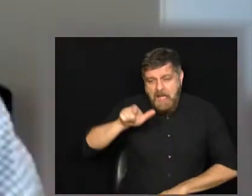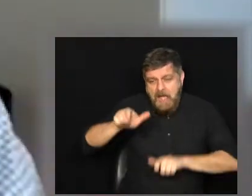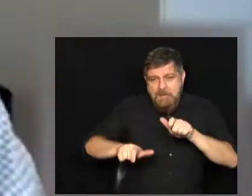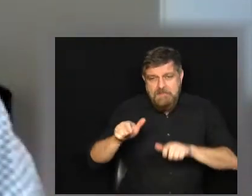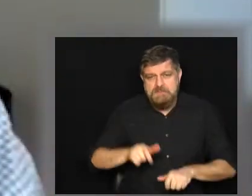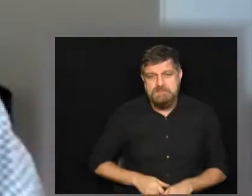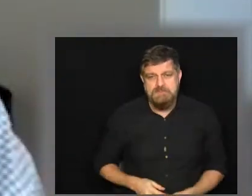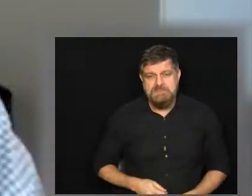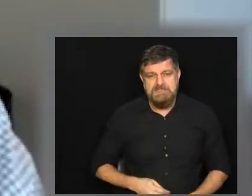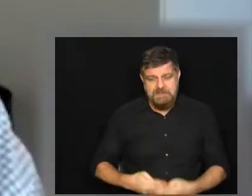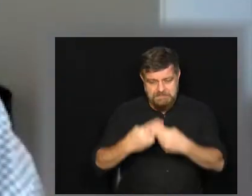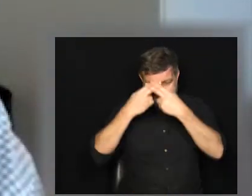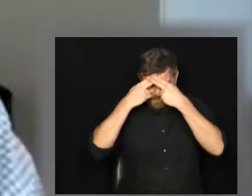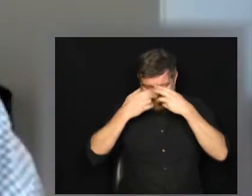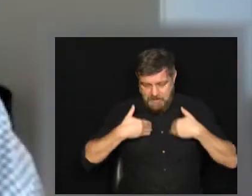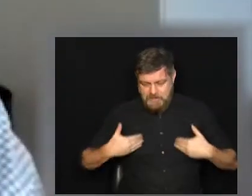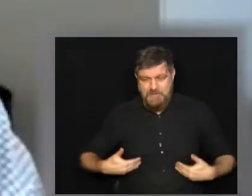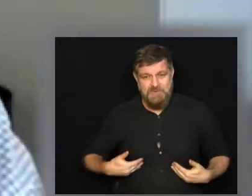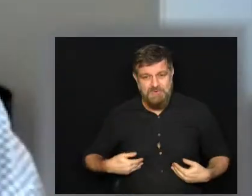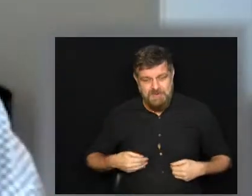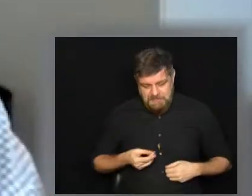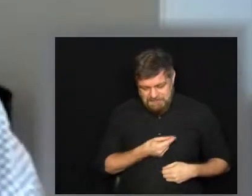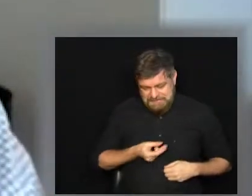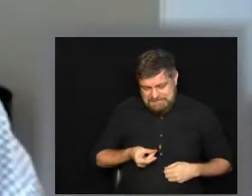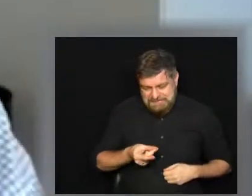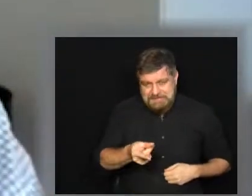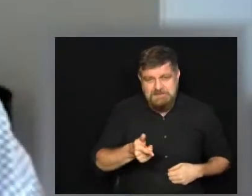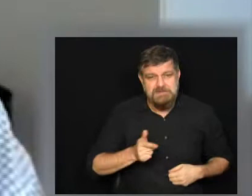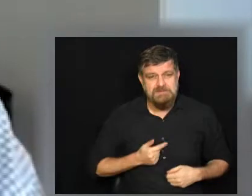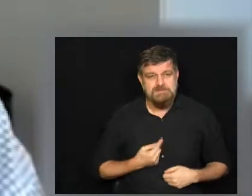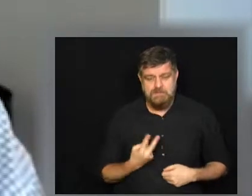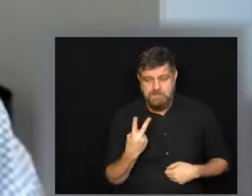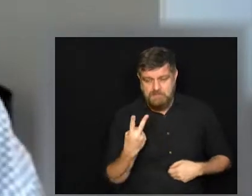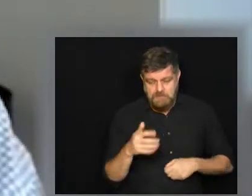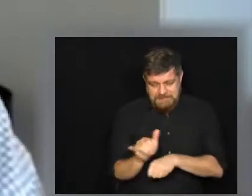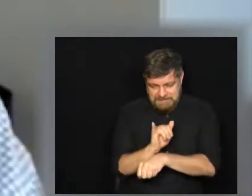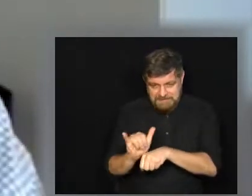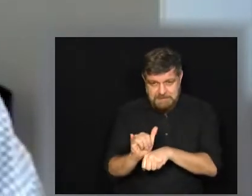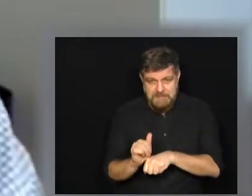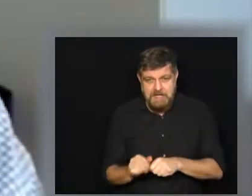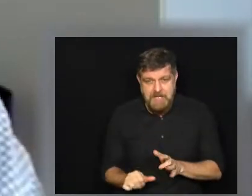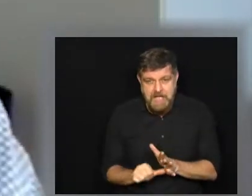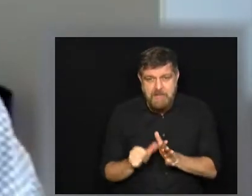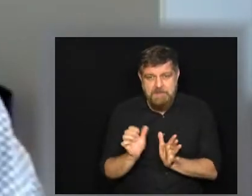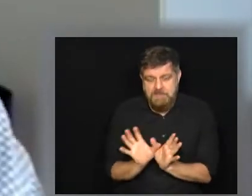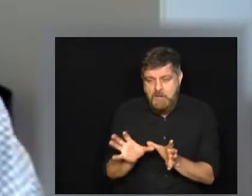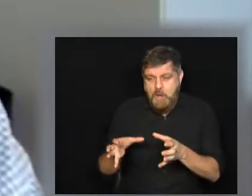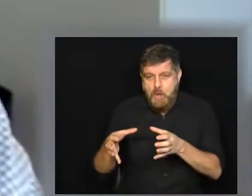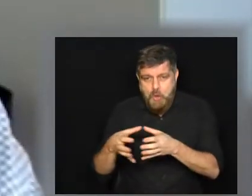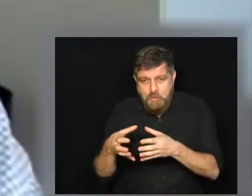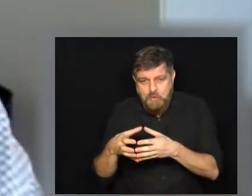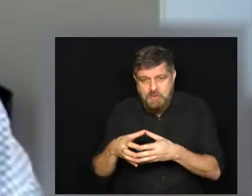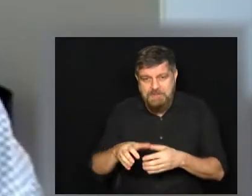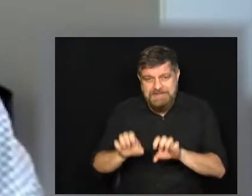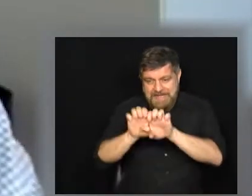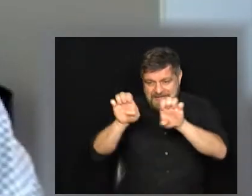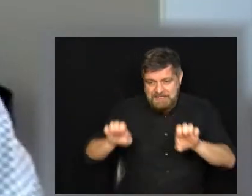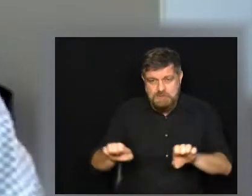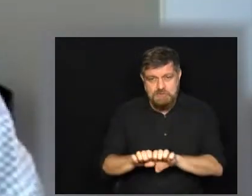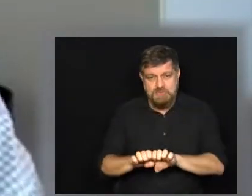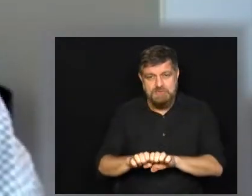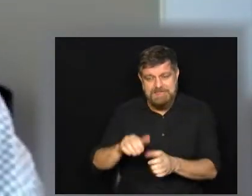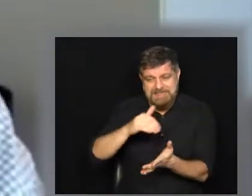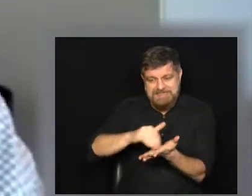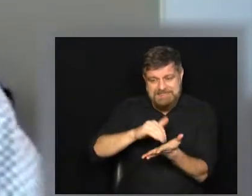com sequelas pela Covid-19. Duas frentes. A primeira, nós vamos atender uma parte dentro da própria estrutura da